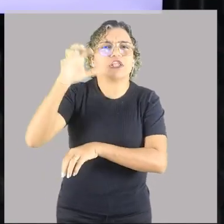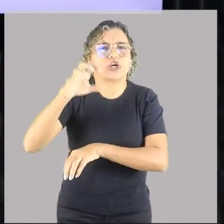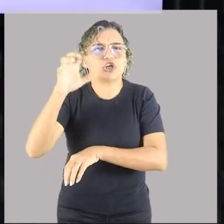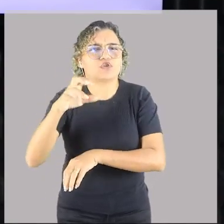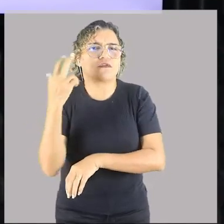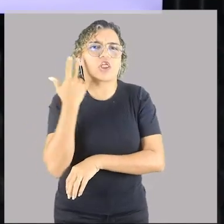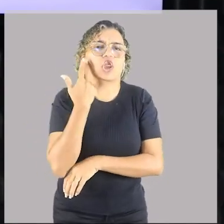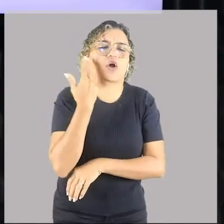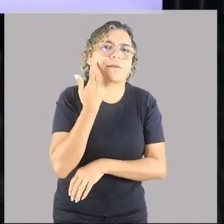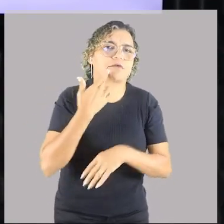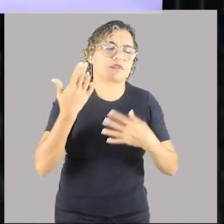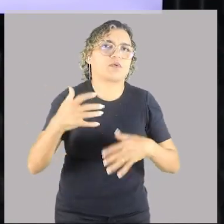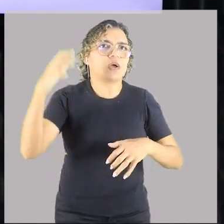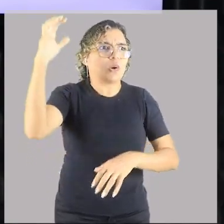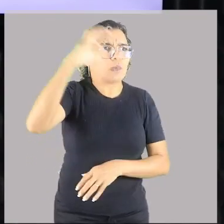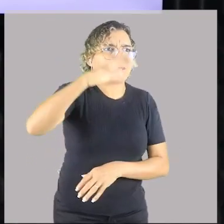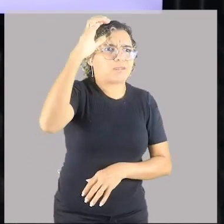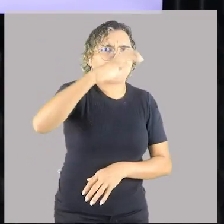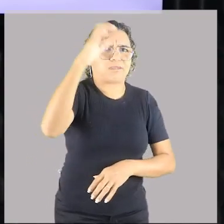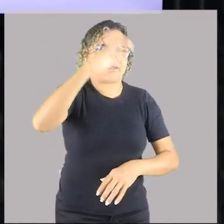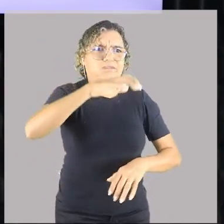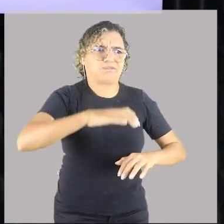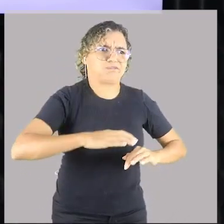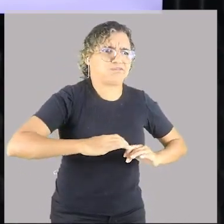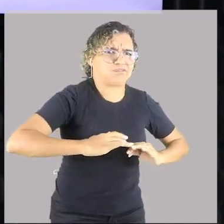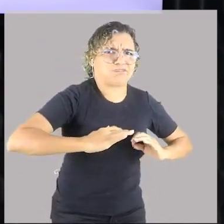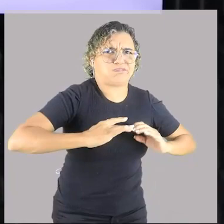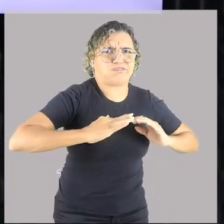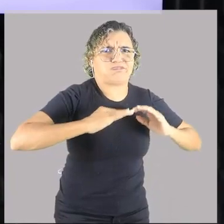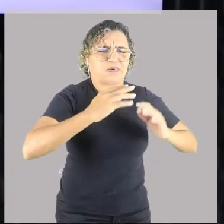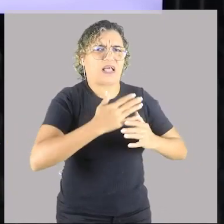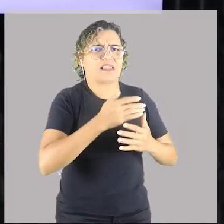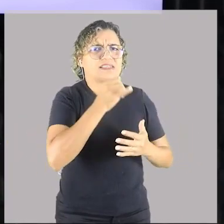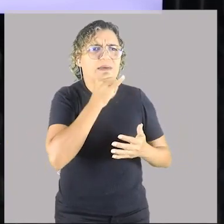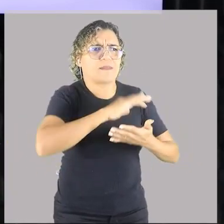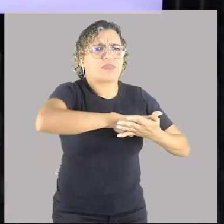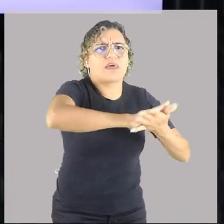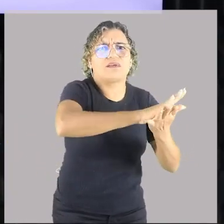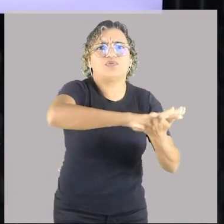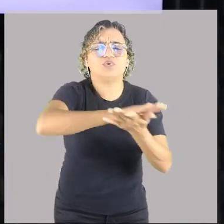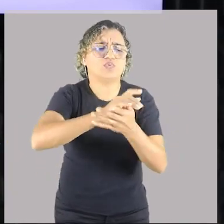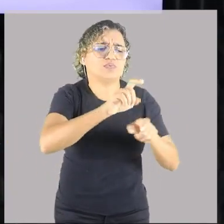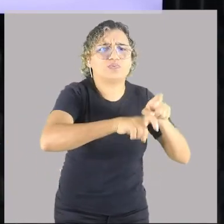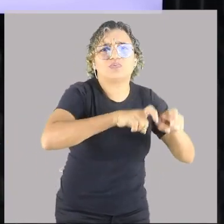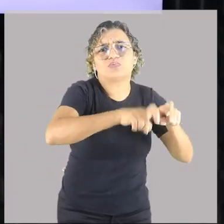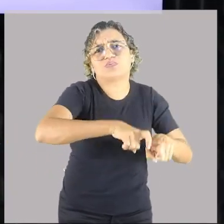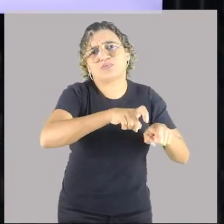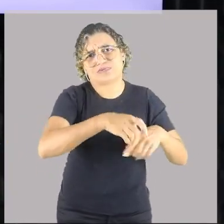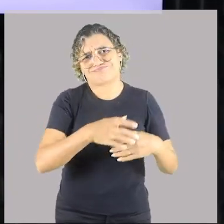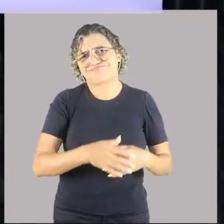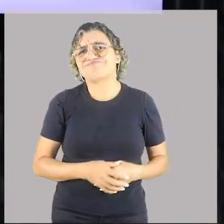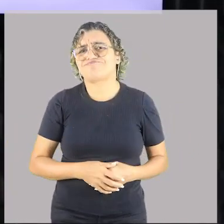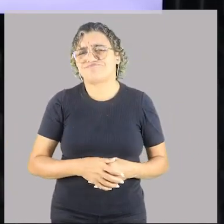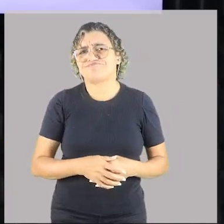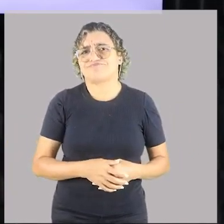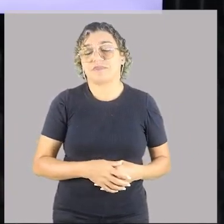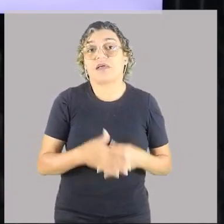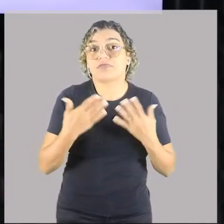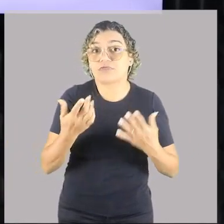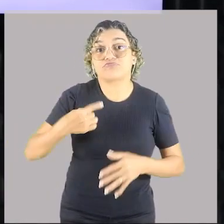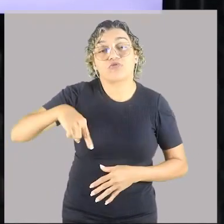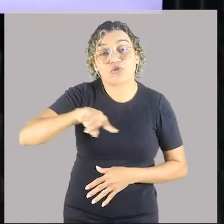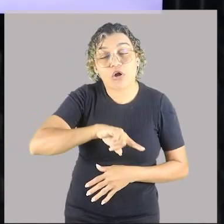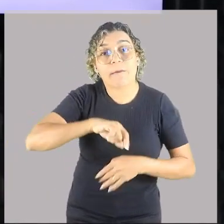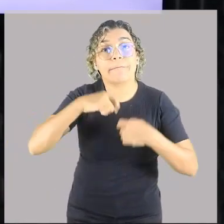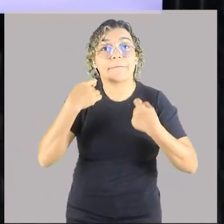forma regular, se depara com uma chuva torrencial, destruindo, nesse caso, toda a lavoura. Então, nós